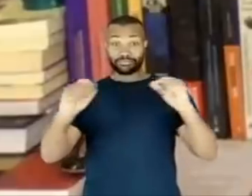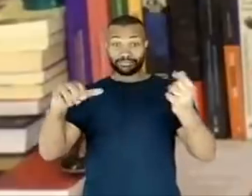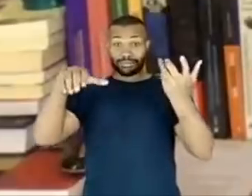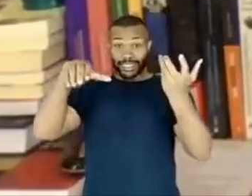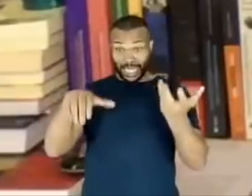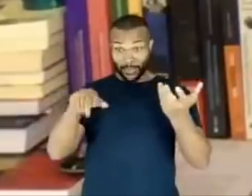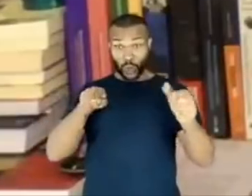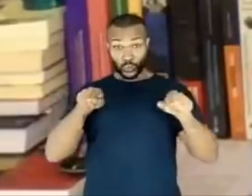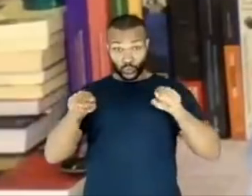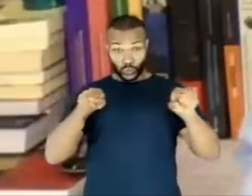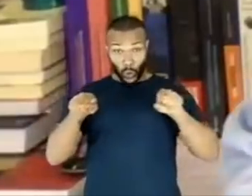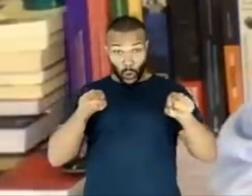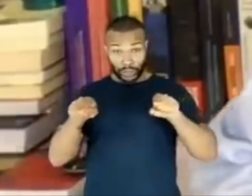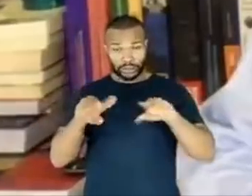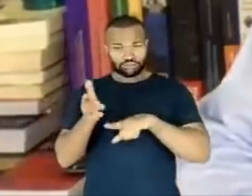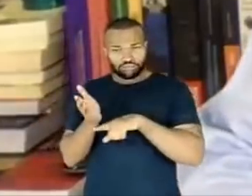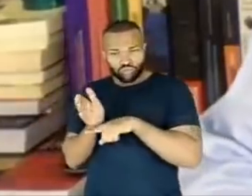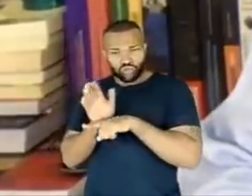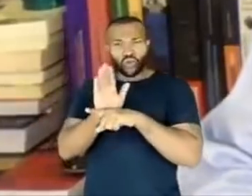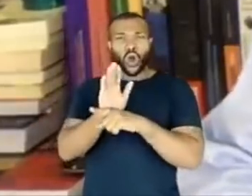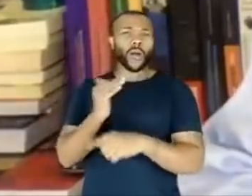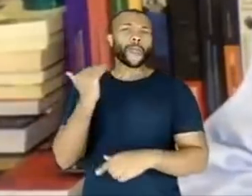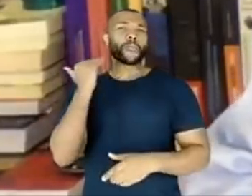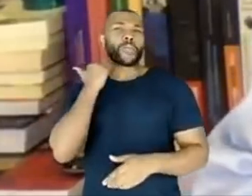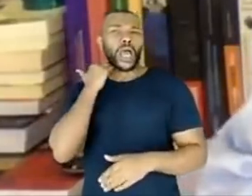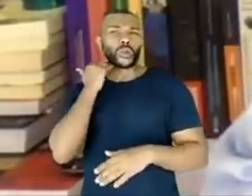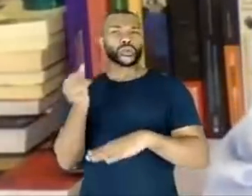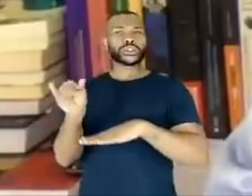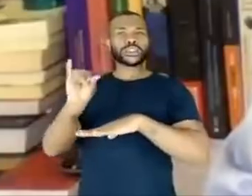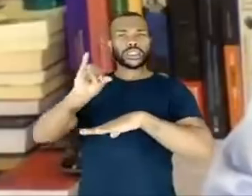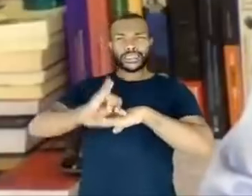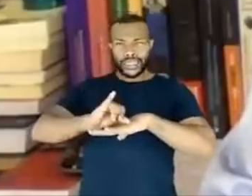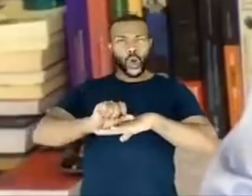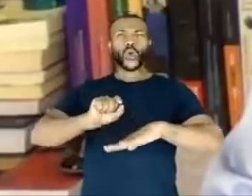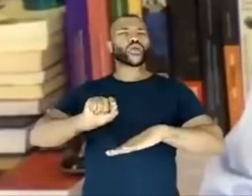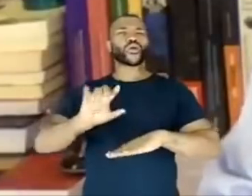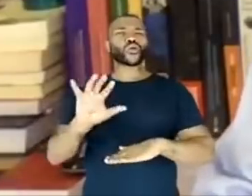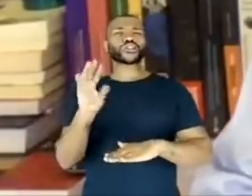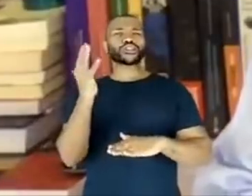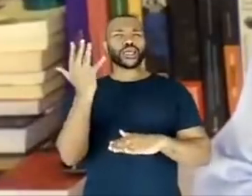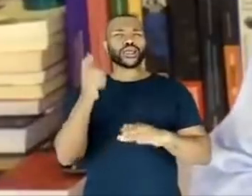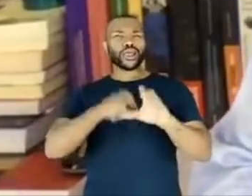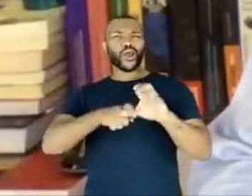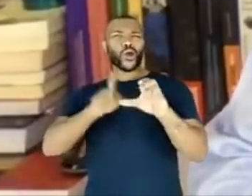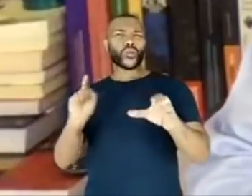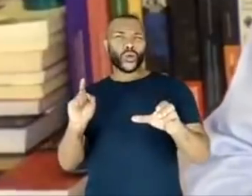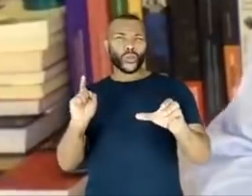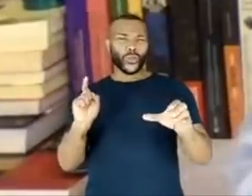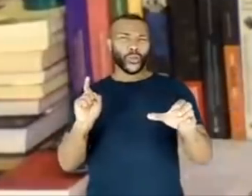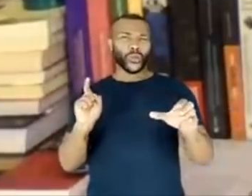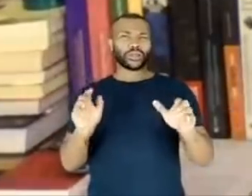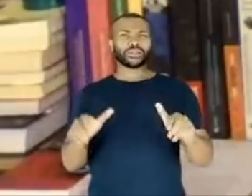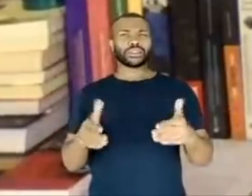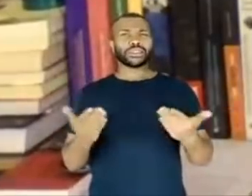o Banco Central fosse efetivamente autônomo. E o governo